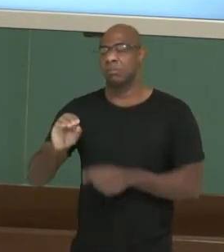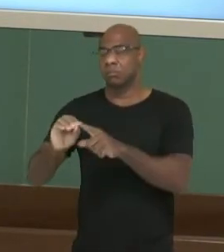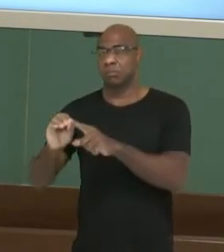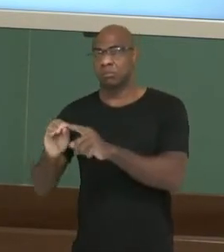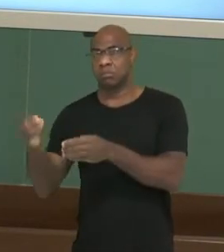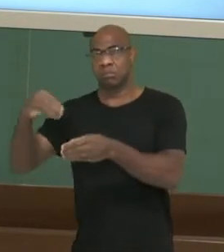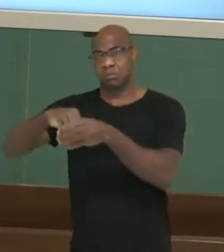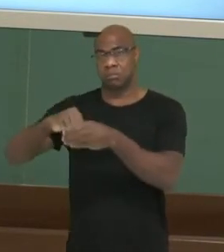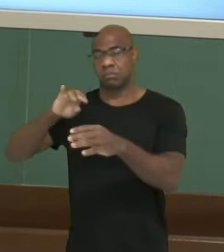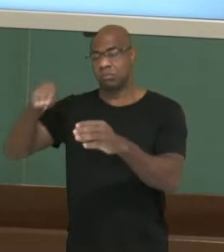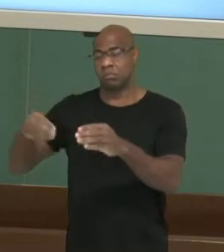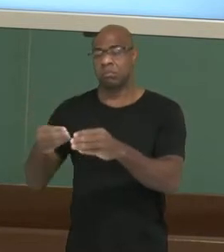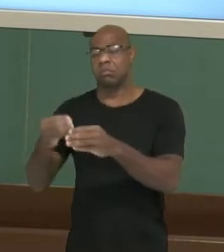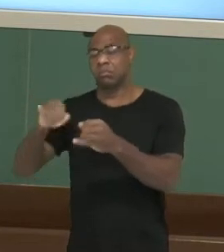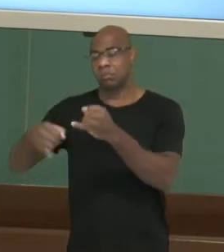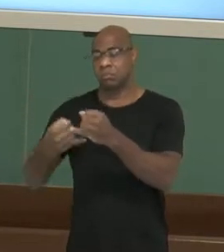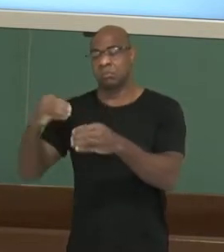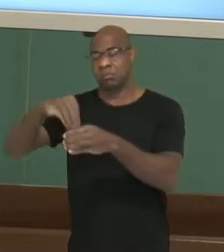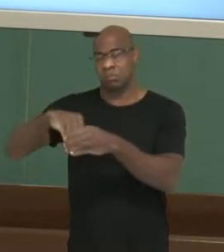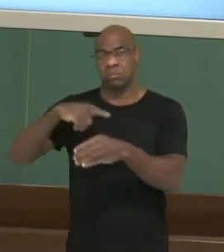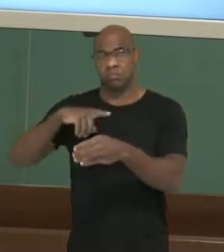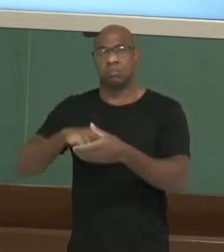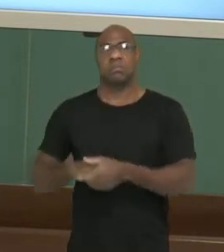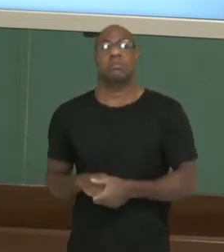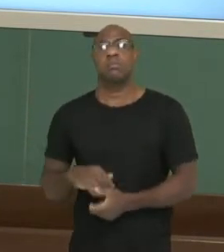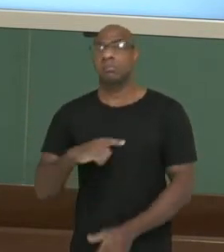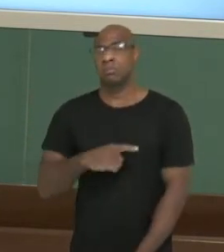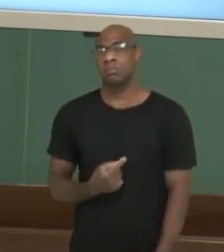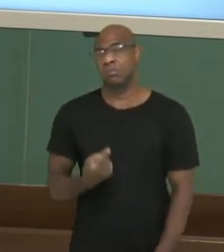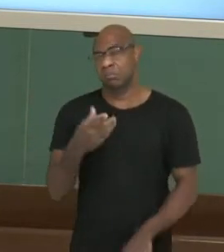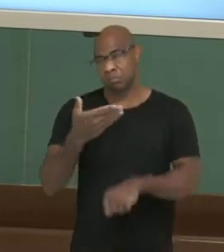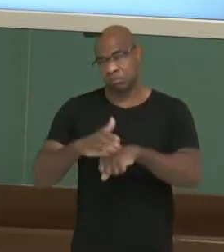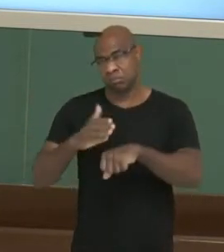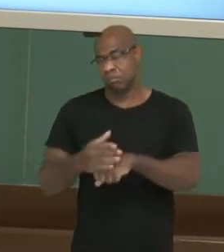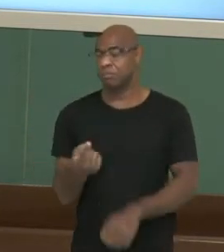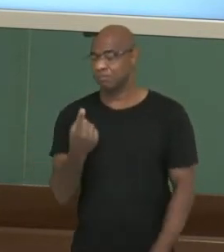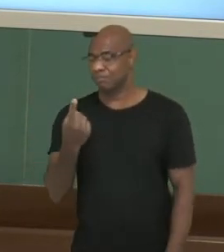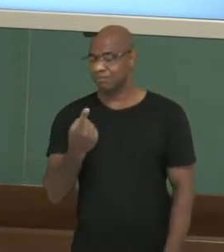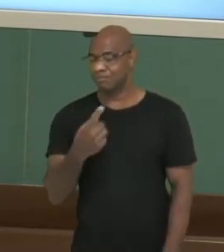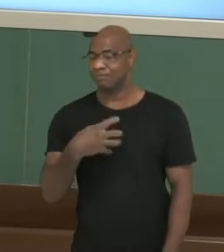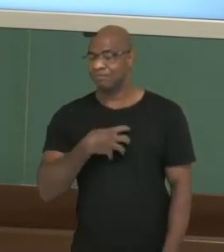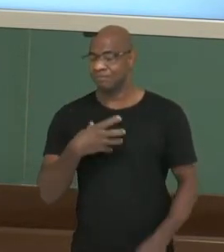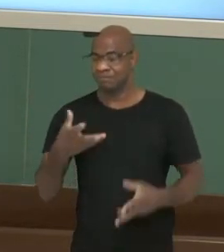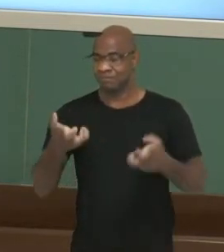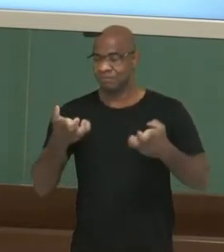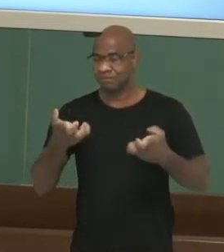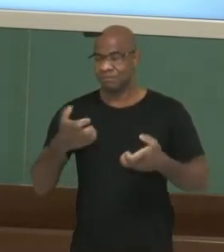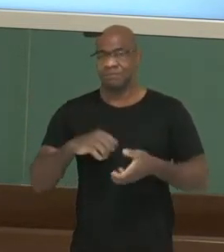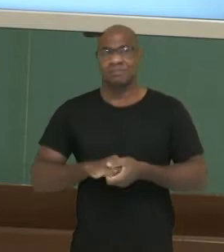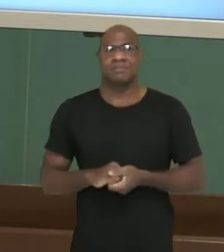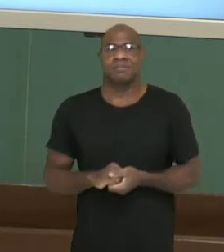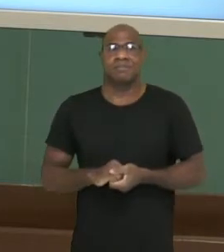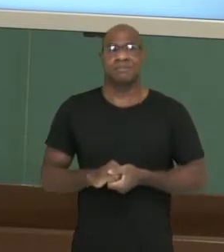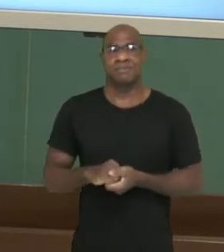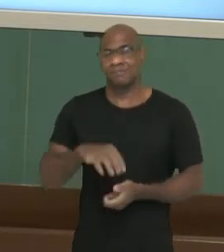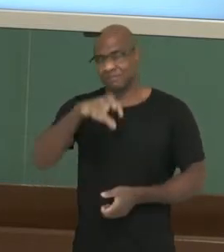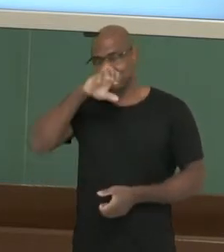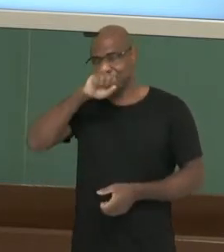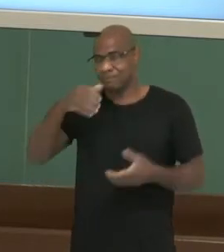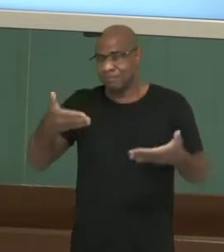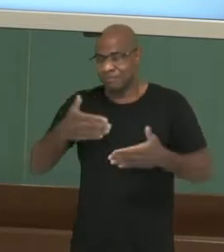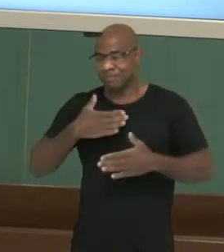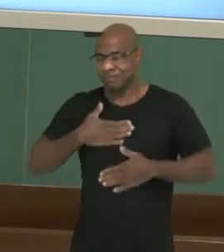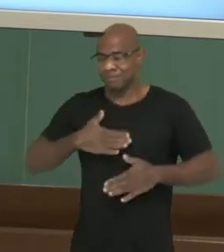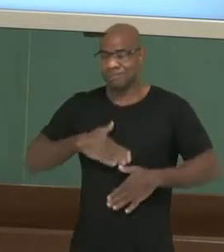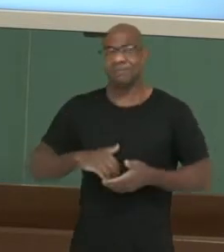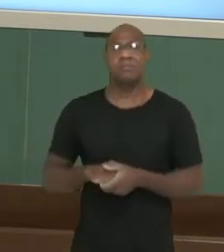juro. E para isso temos o exercício 1. Respirou bem fundo aí? Então vamos lá. Qual